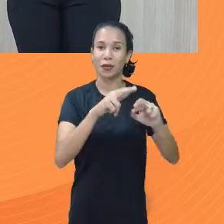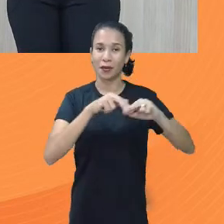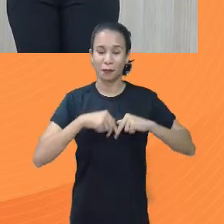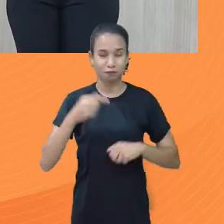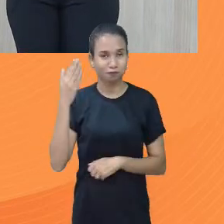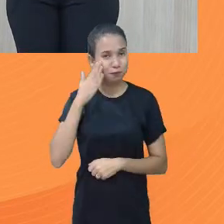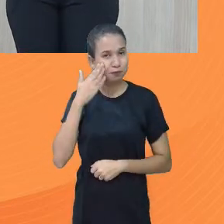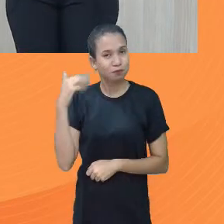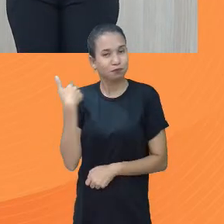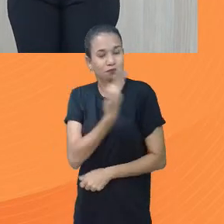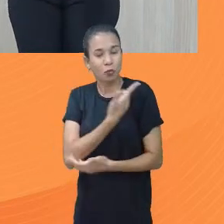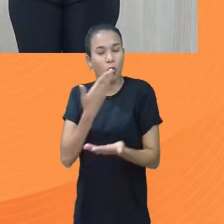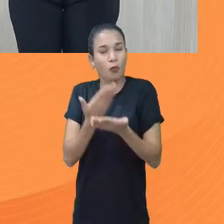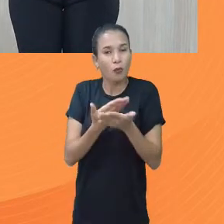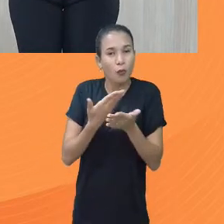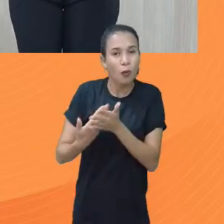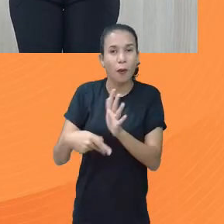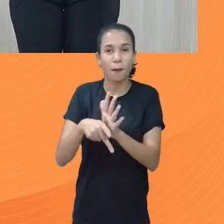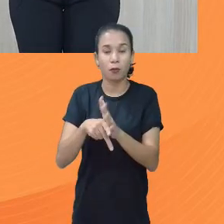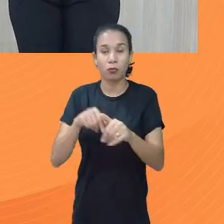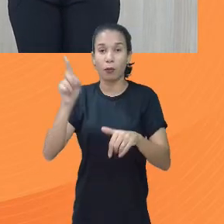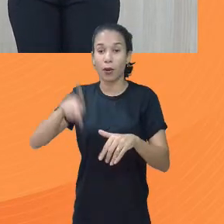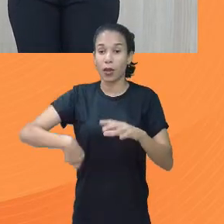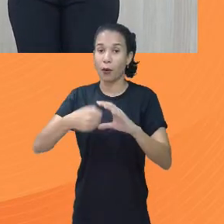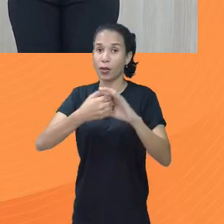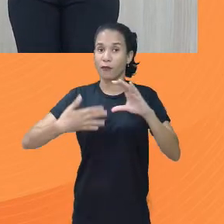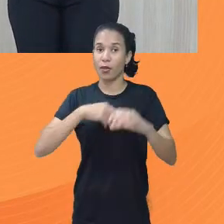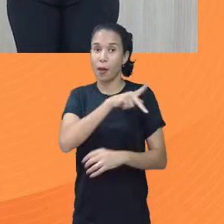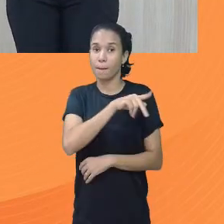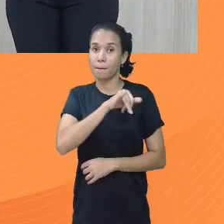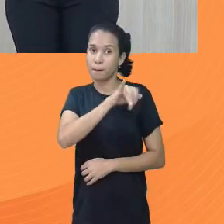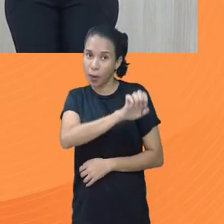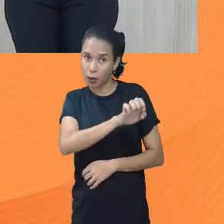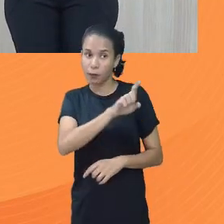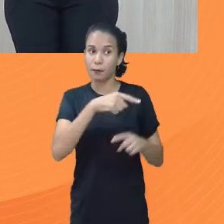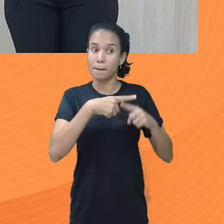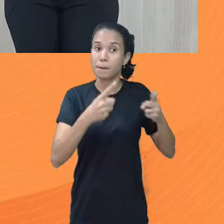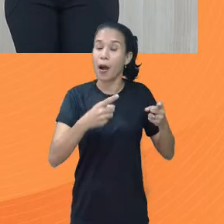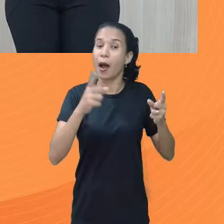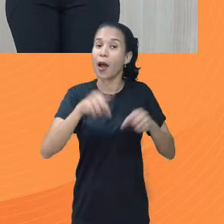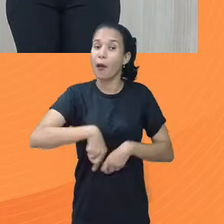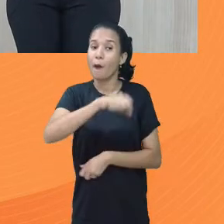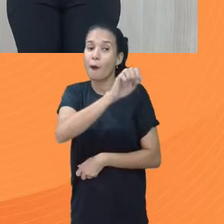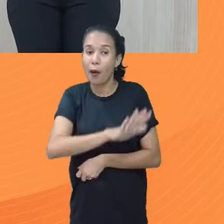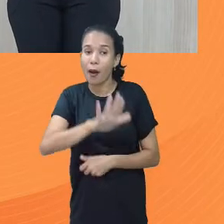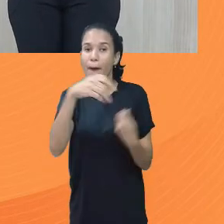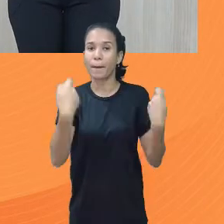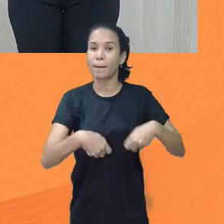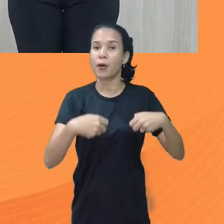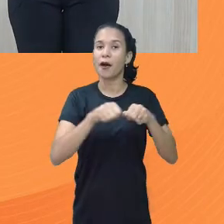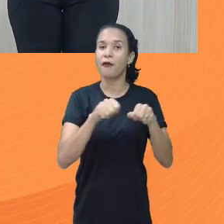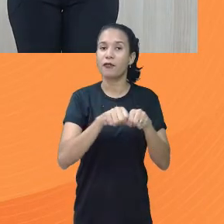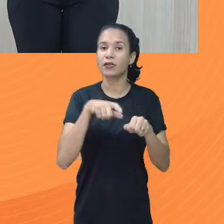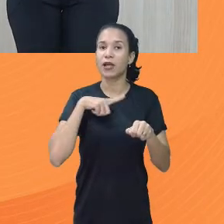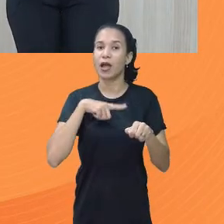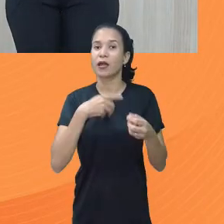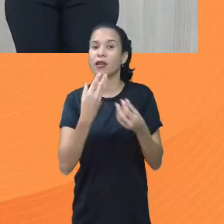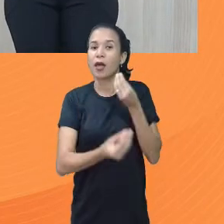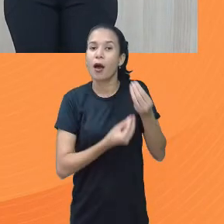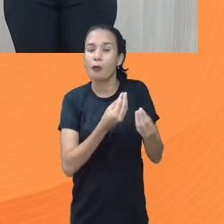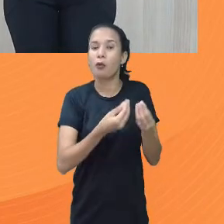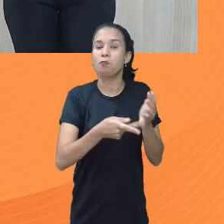fazer um trabalho na sala de recursos individualizado. Mas é uma área que a gente precisa trabalhar, mesmo que seja com